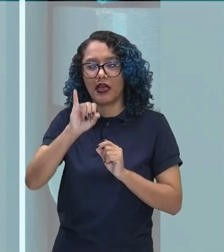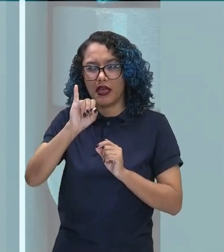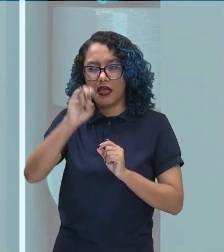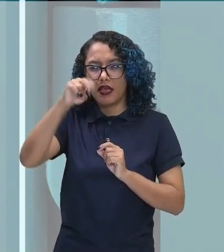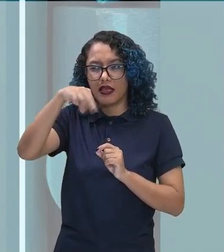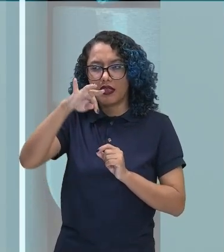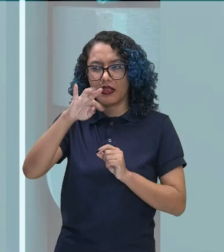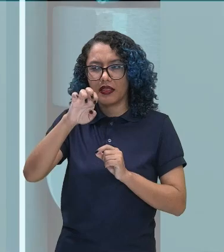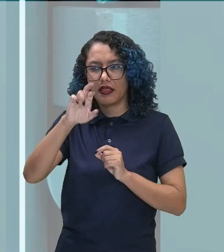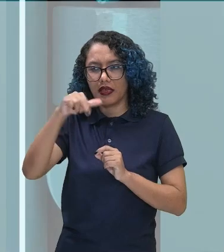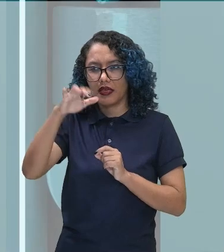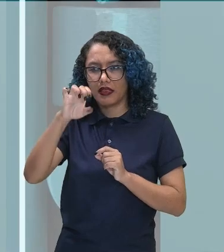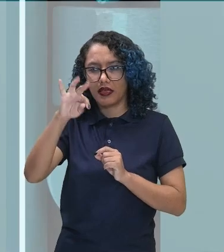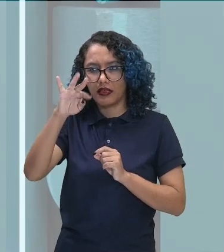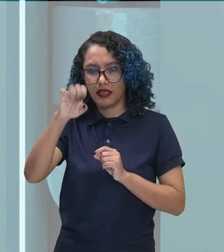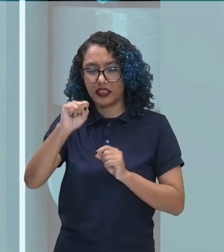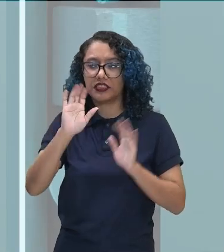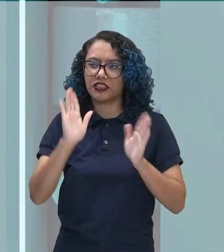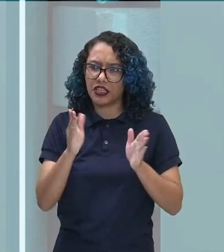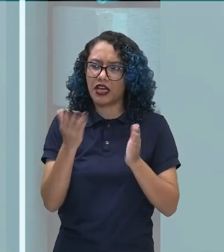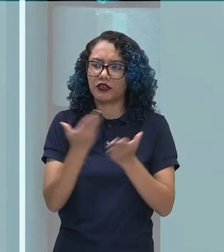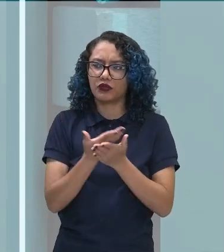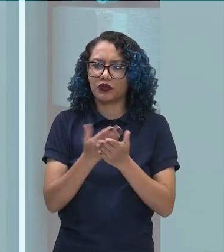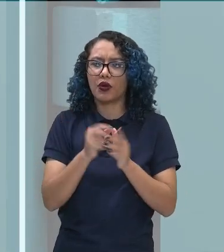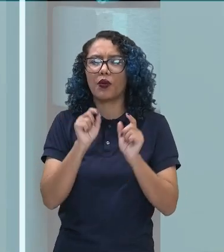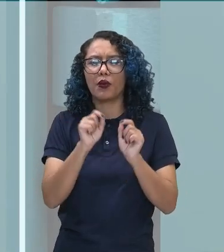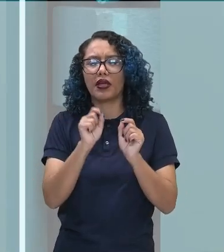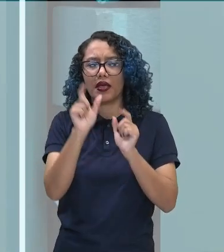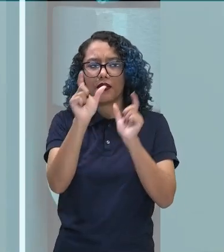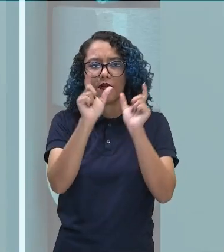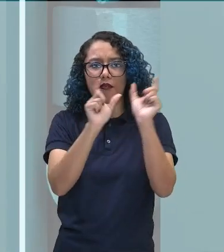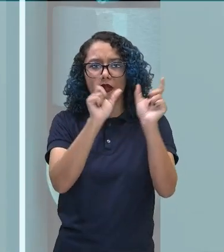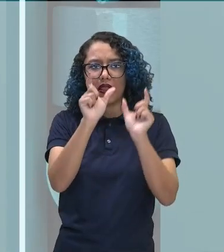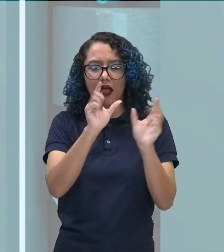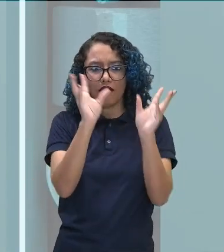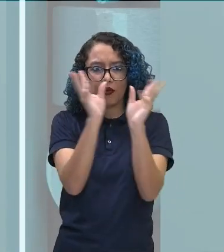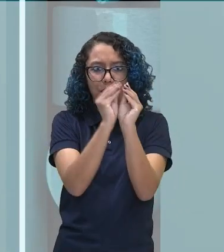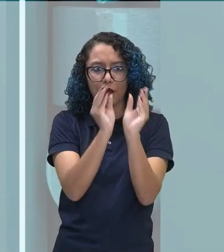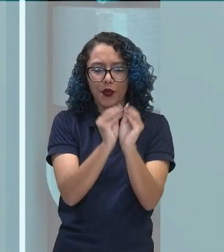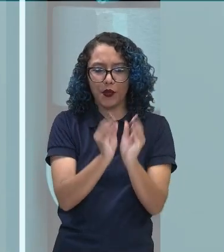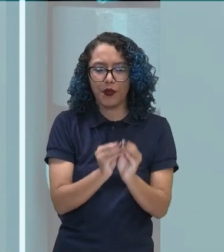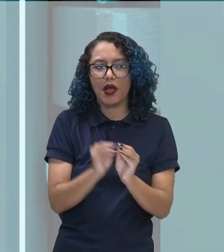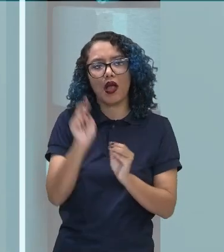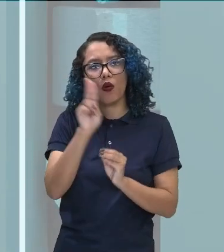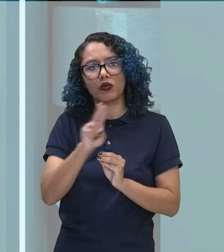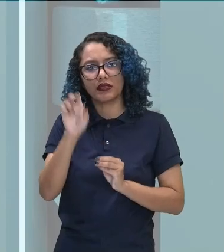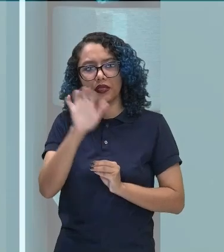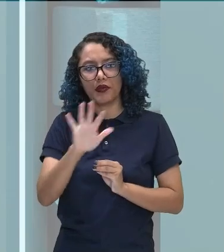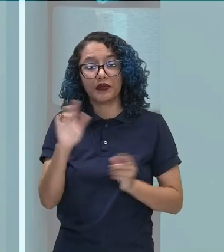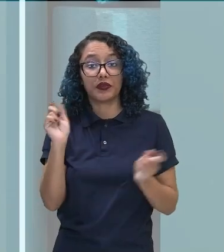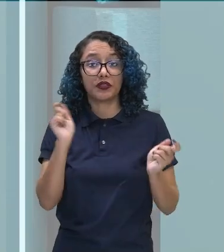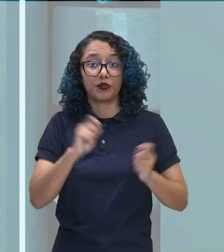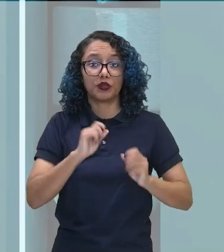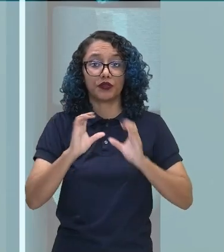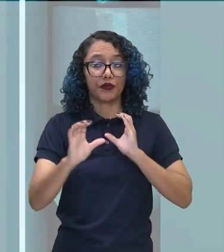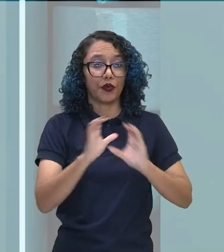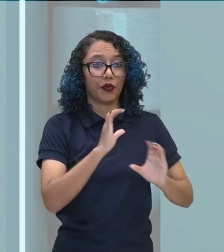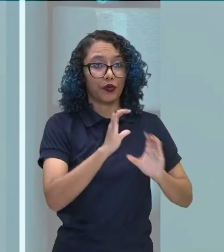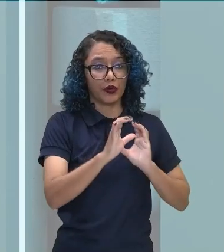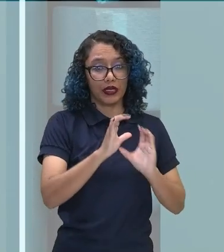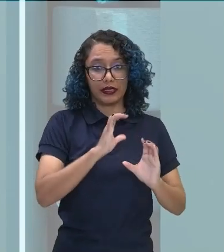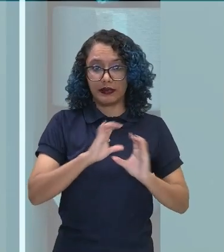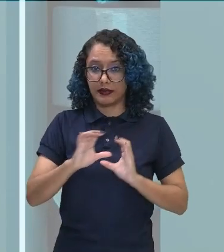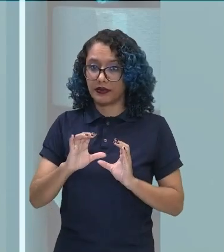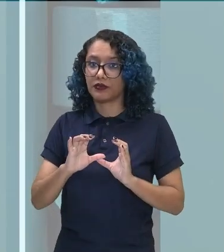vezes, lembra? Vou suprimir letras, vou suprimir palavras, vou usar imagens para me comunicar.